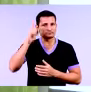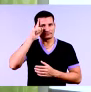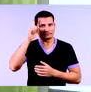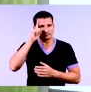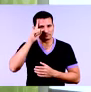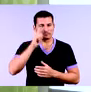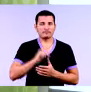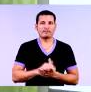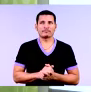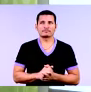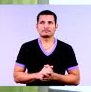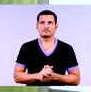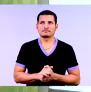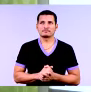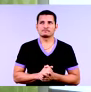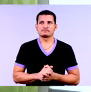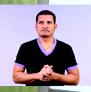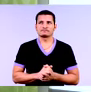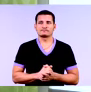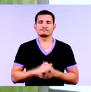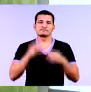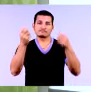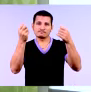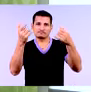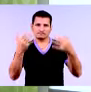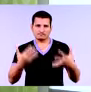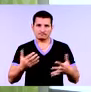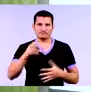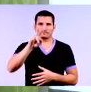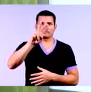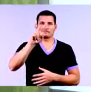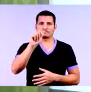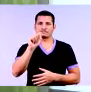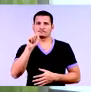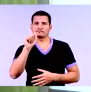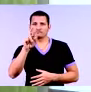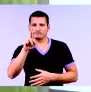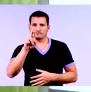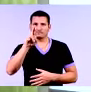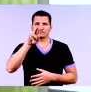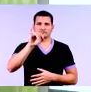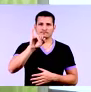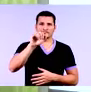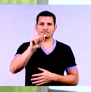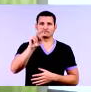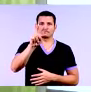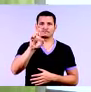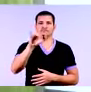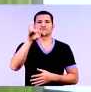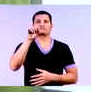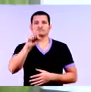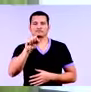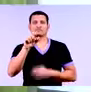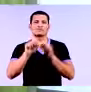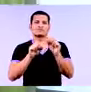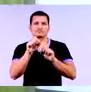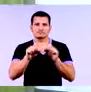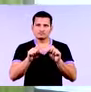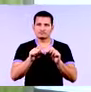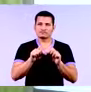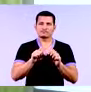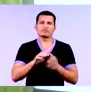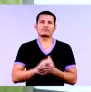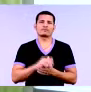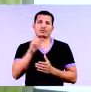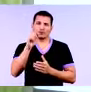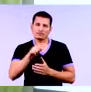diariamente. Vamos falar sobre variáveis. O que são variáveis? Variáveis são espaços